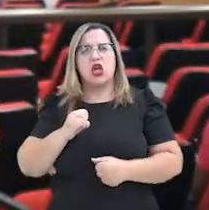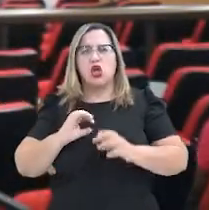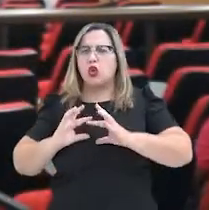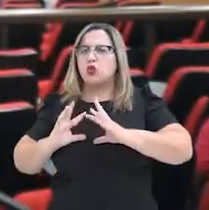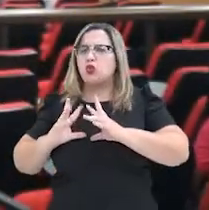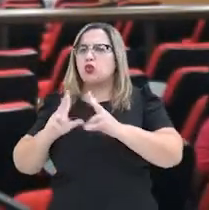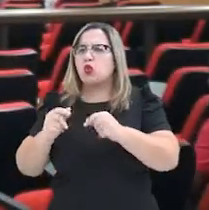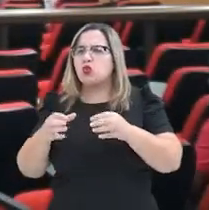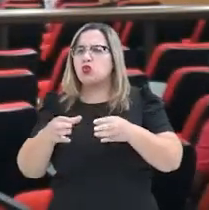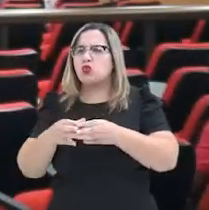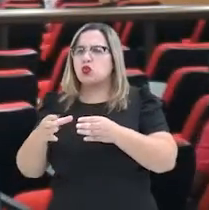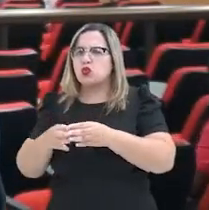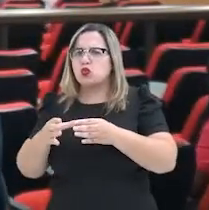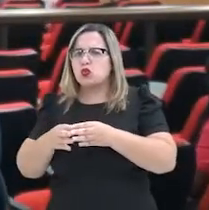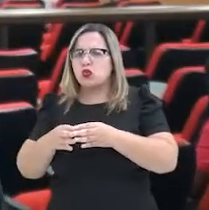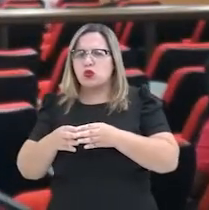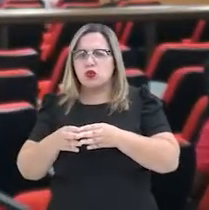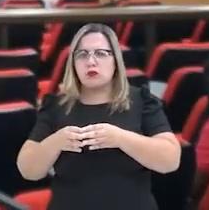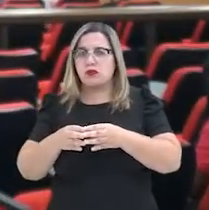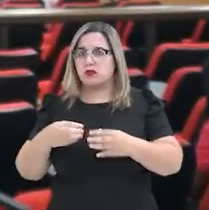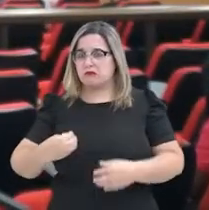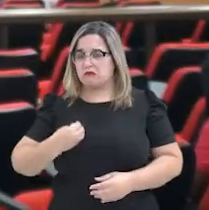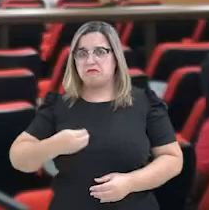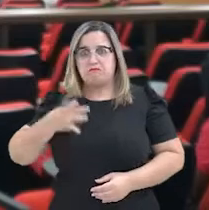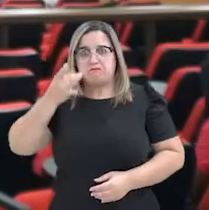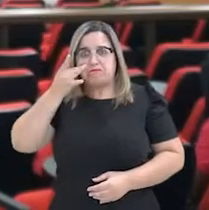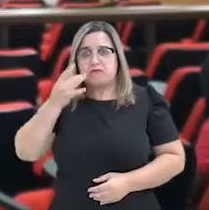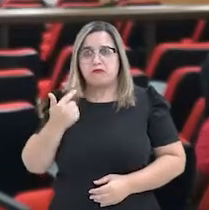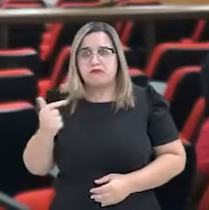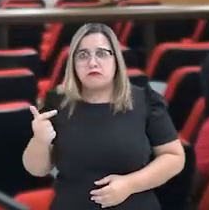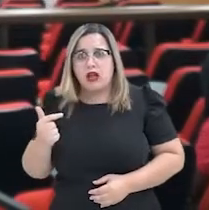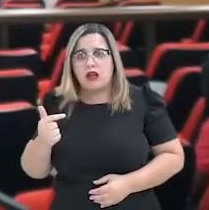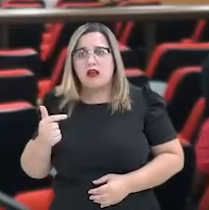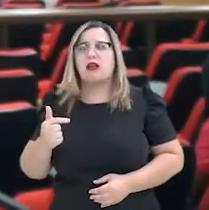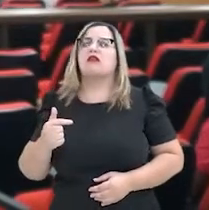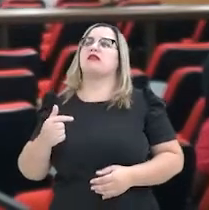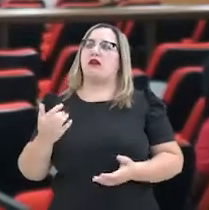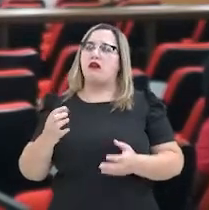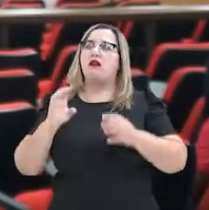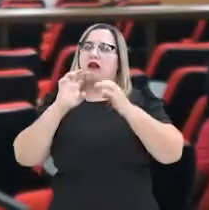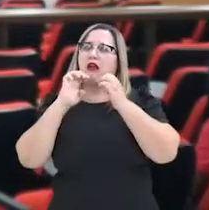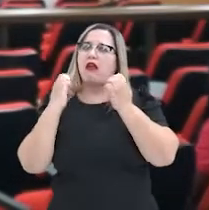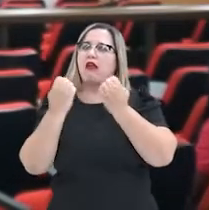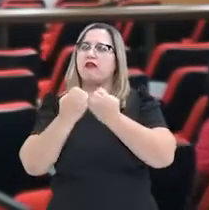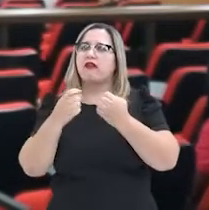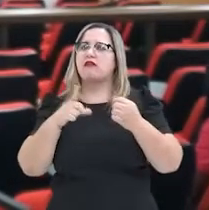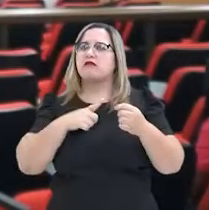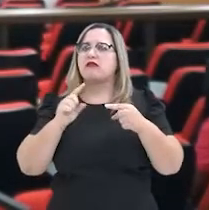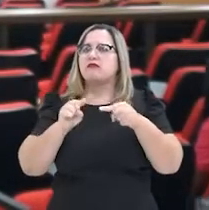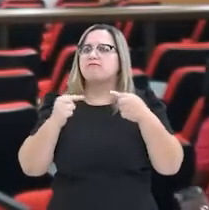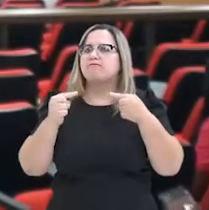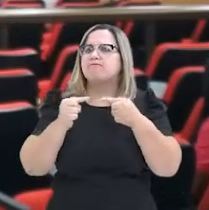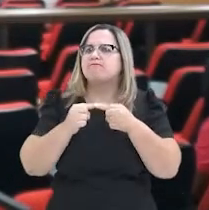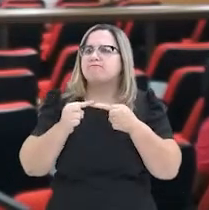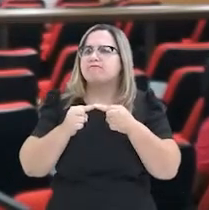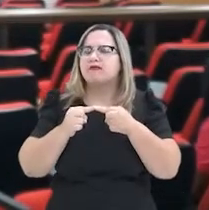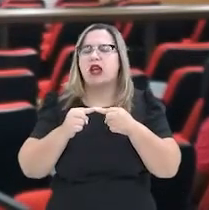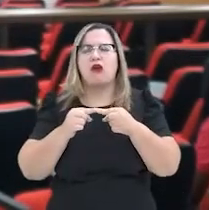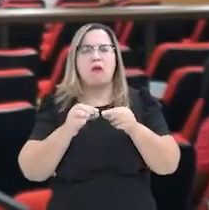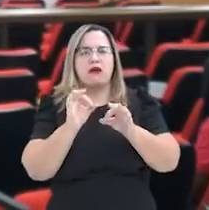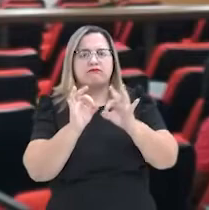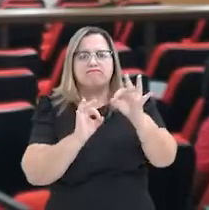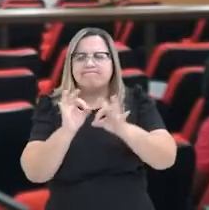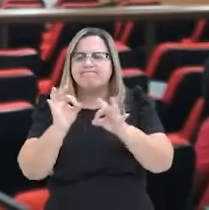juventude, se todos os atores da rede ou do sistema de garantia estiverem presentes. Então, o evento esse, em que há uma